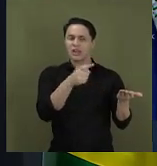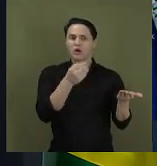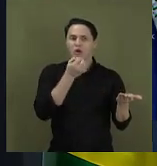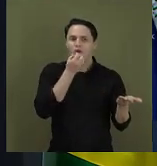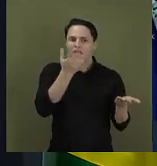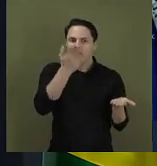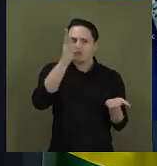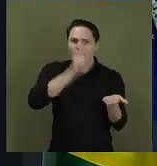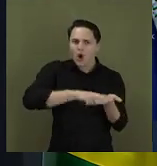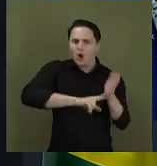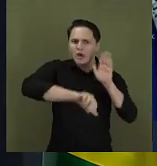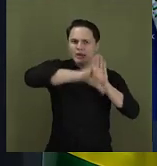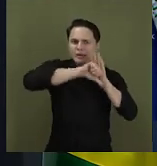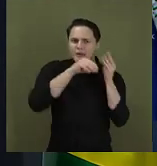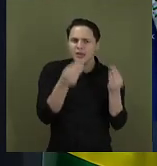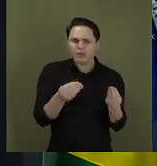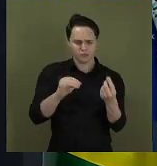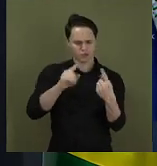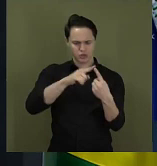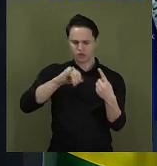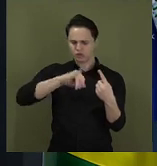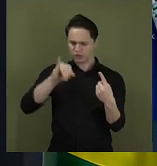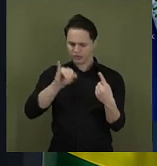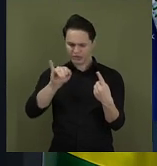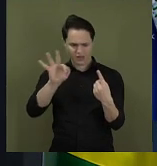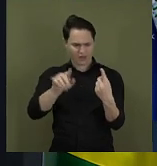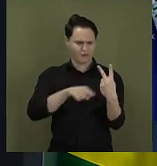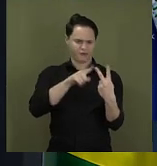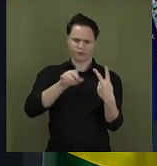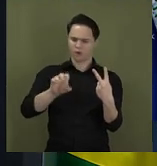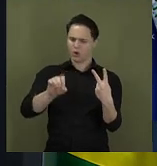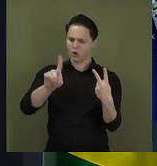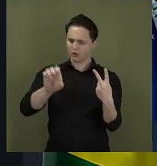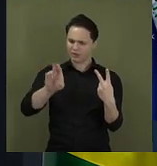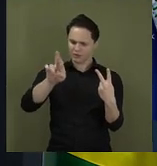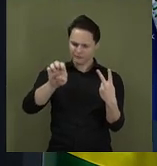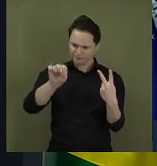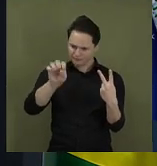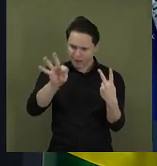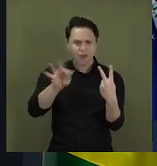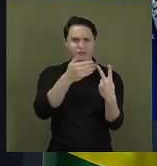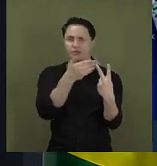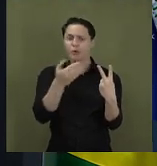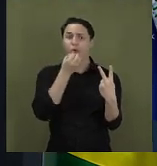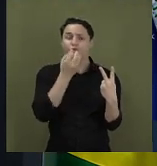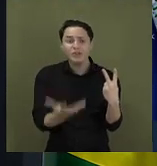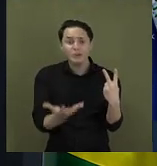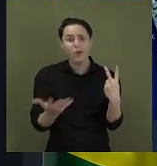confessos, como a JF e a Odebrecht. Além do mais, o sistema corrompido e